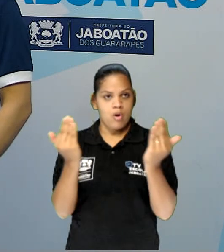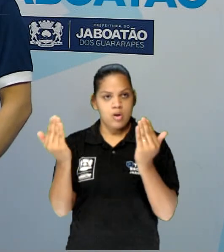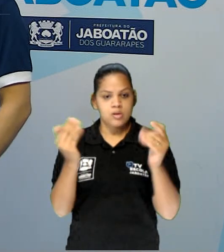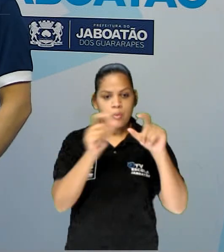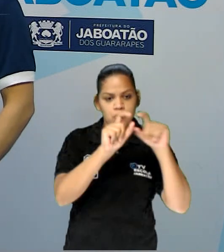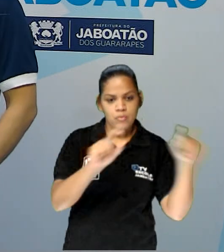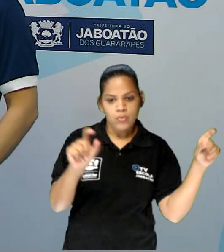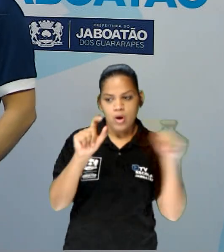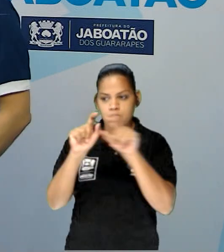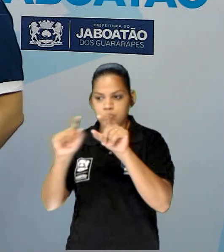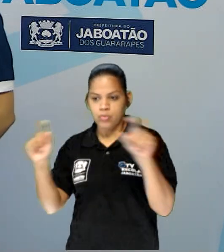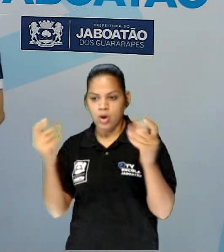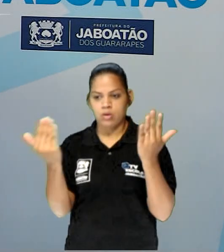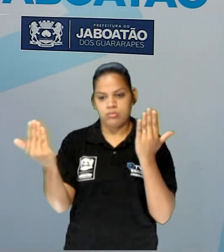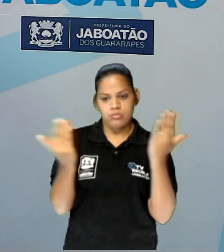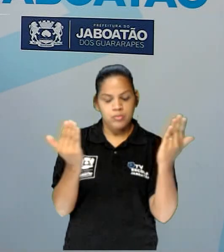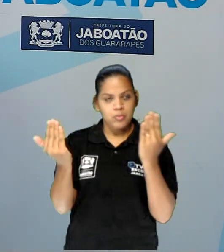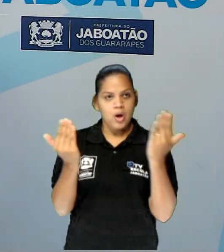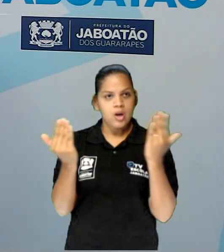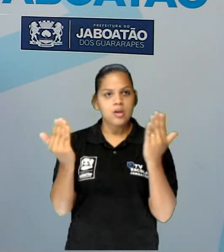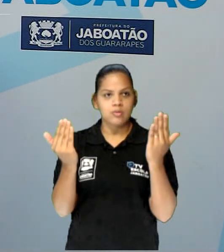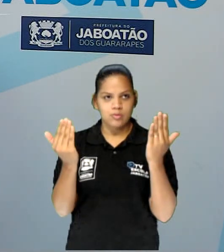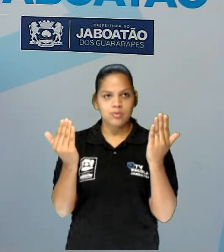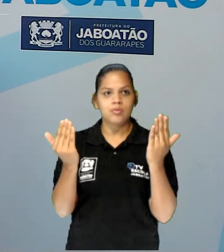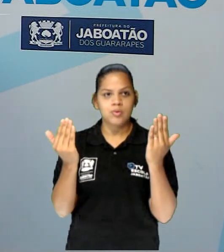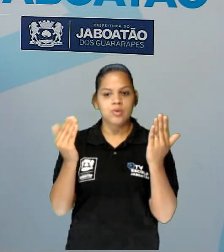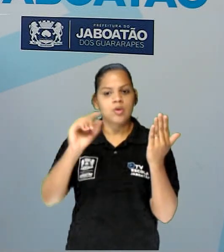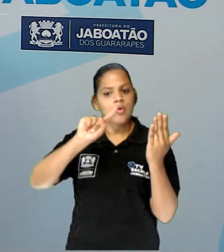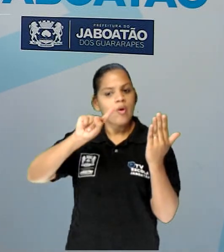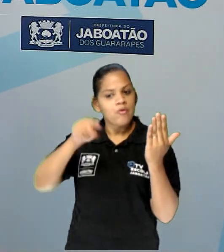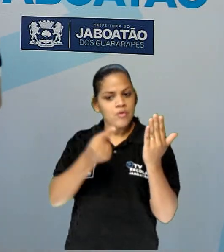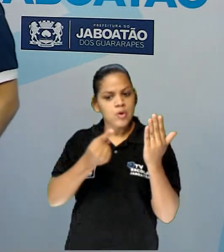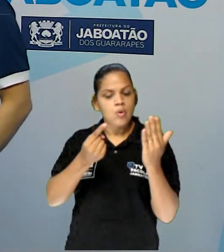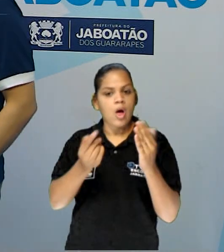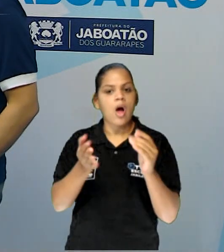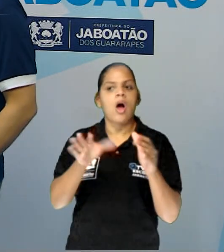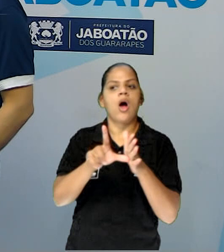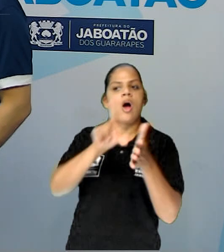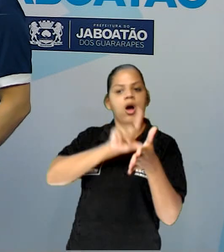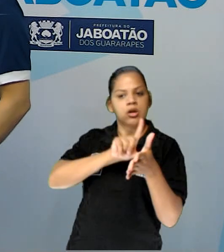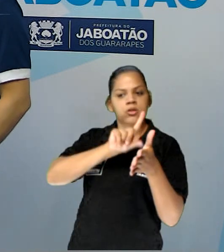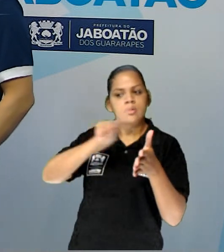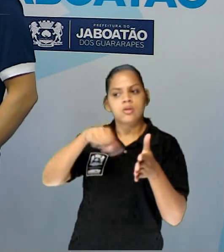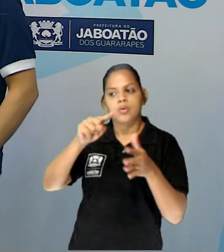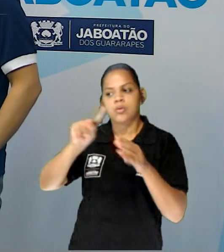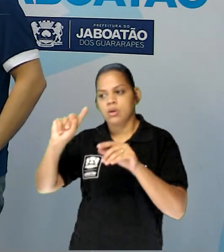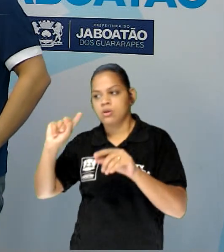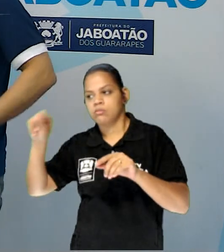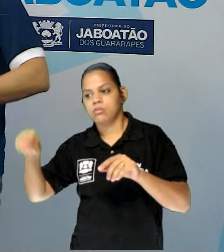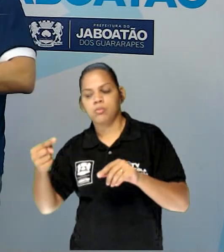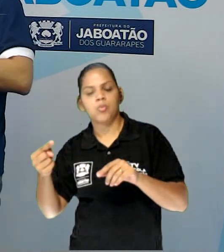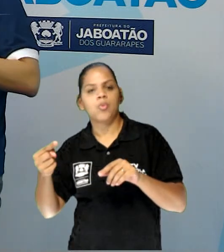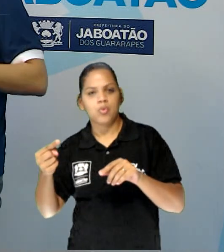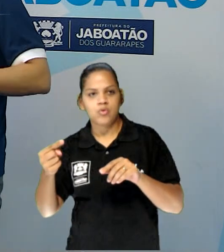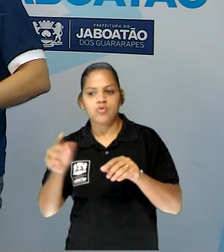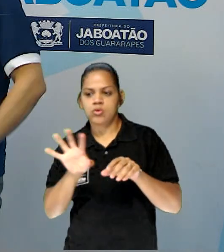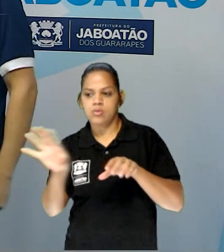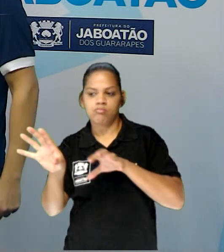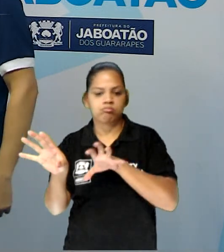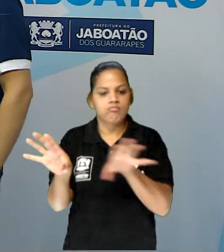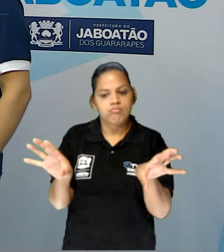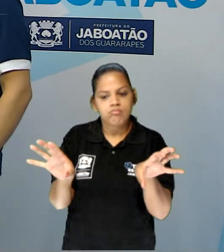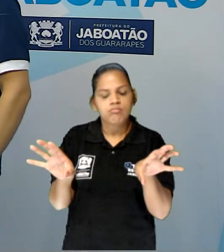enunciado que é comparativo. Então, eu tenho uma vírgula antes do enunciado e uma logo depois, isolando ele dos demais